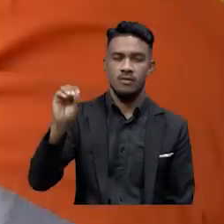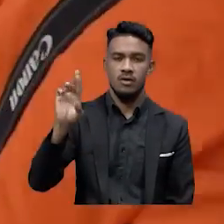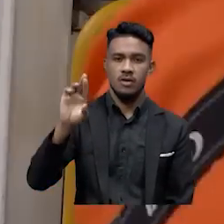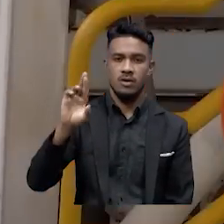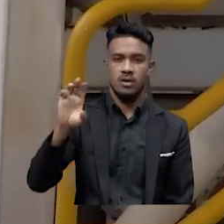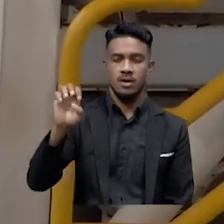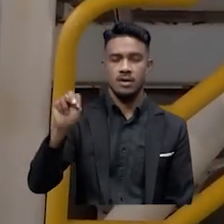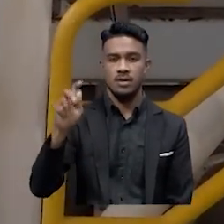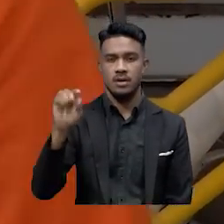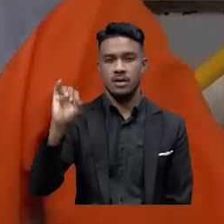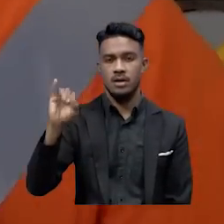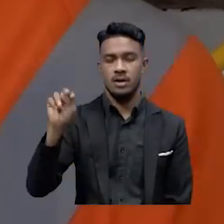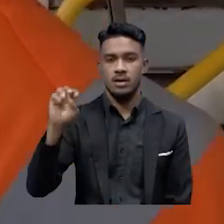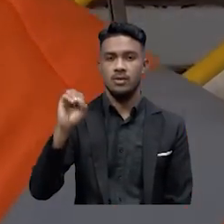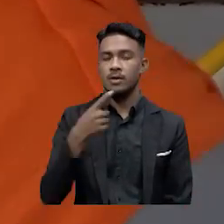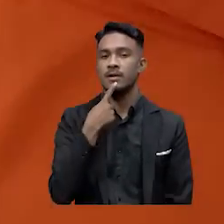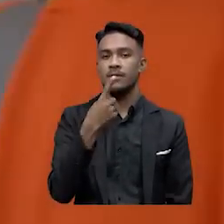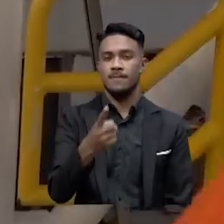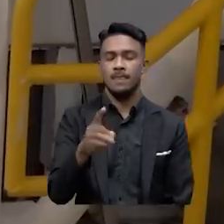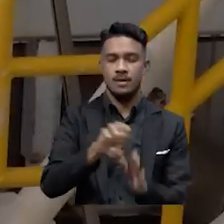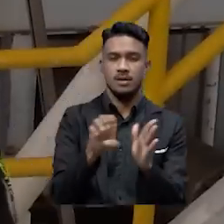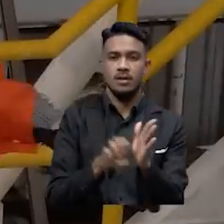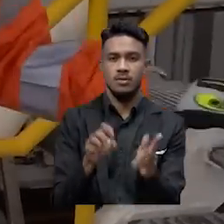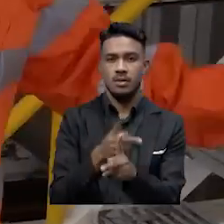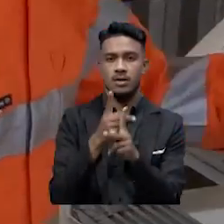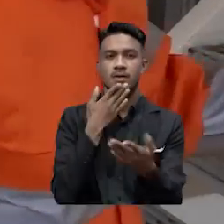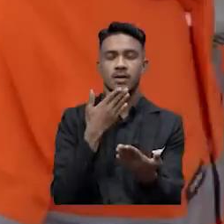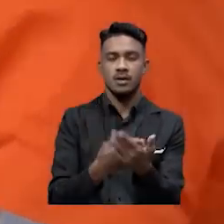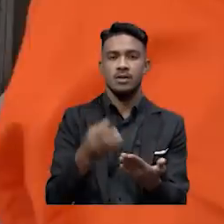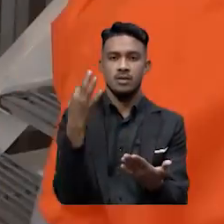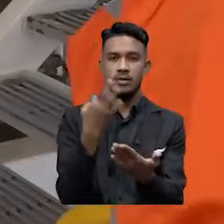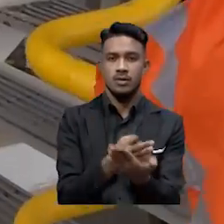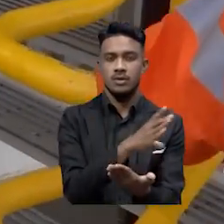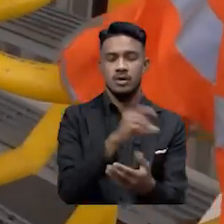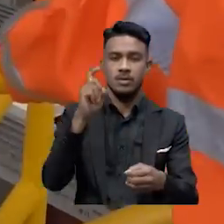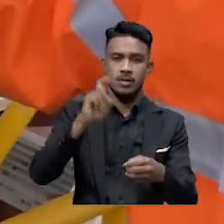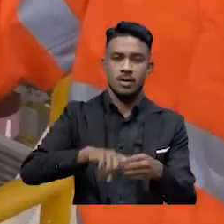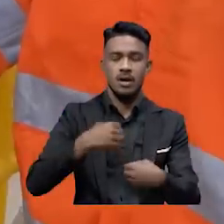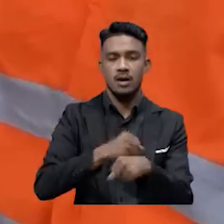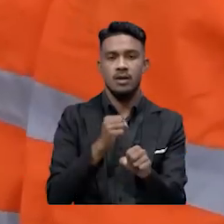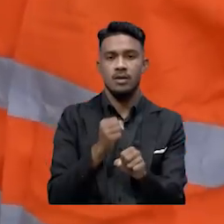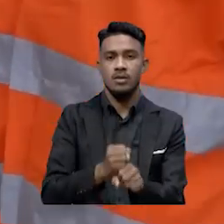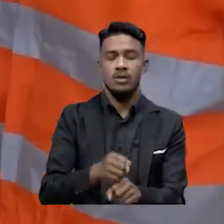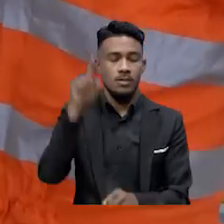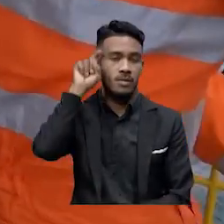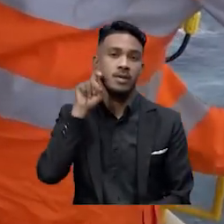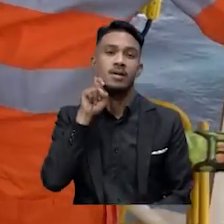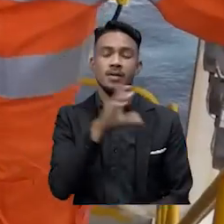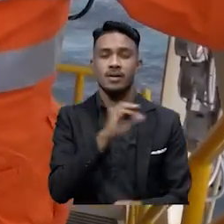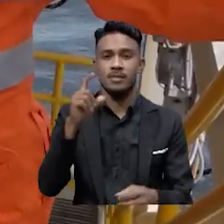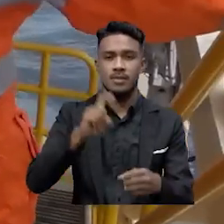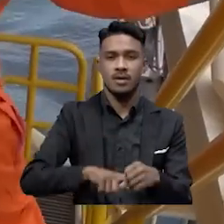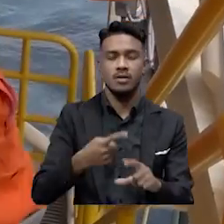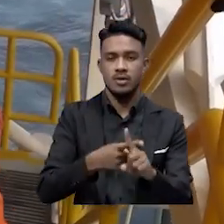tem que cuidado de dia que rode zera o san fundo petrolífero, tamba campo ida nebe mak produz mina sem maran une receita ho se